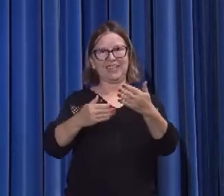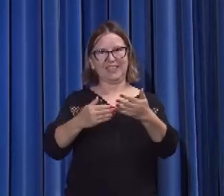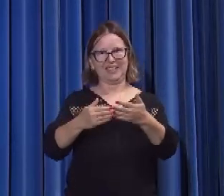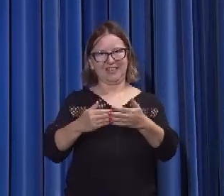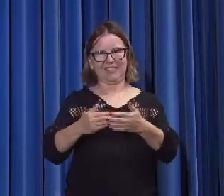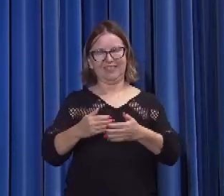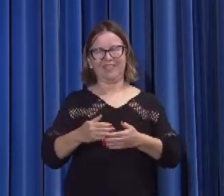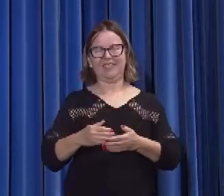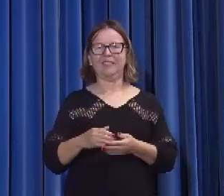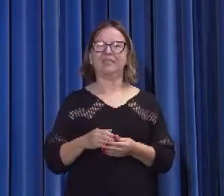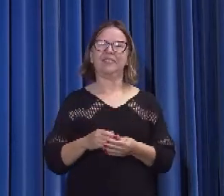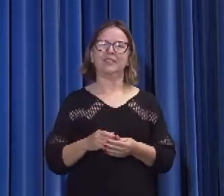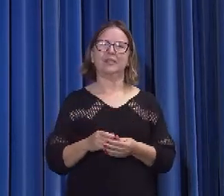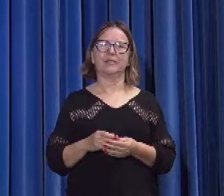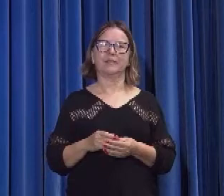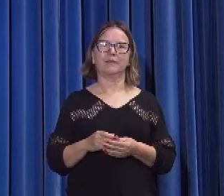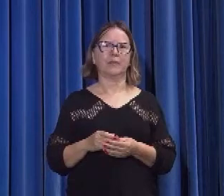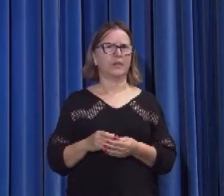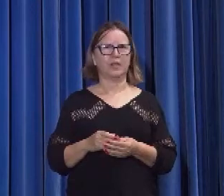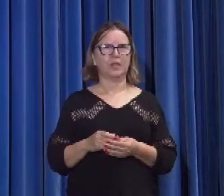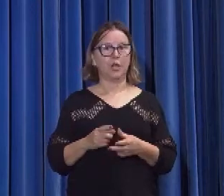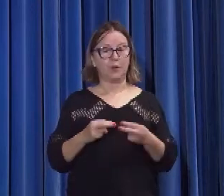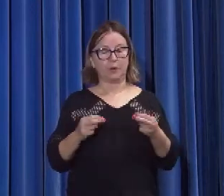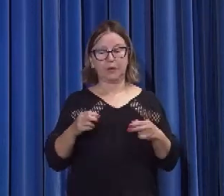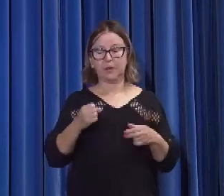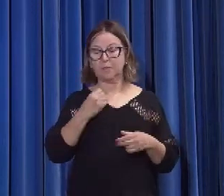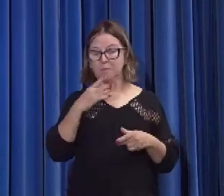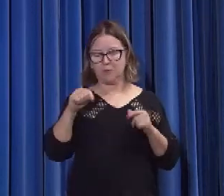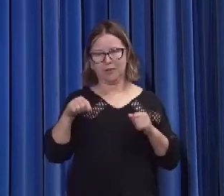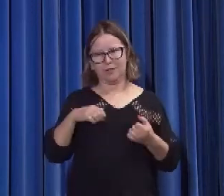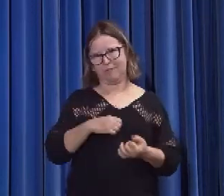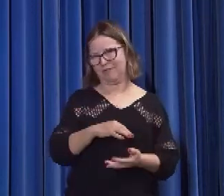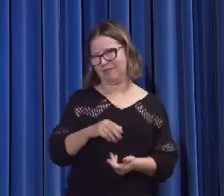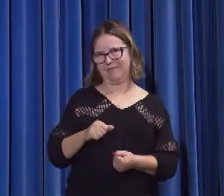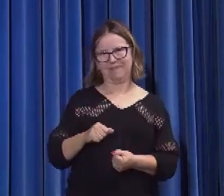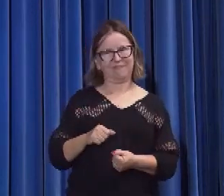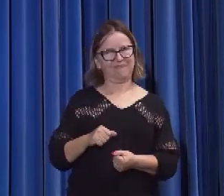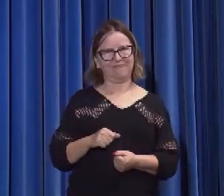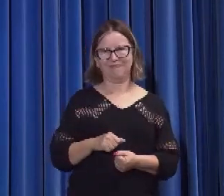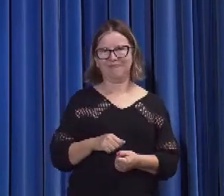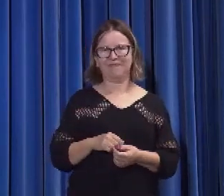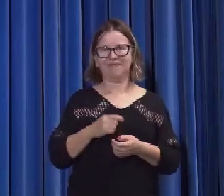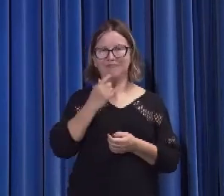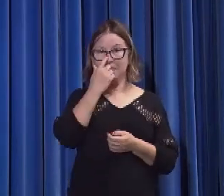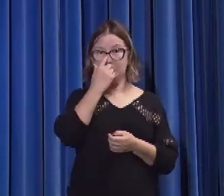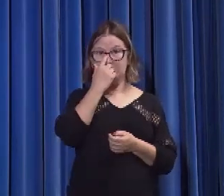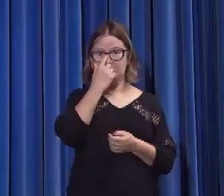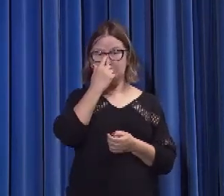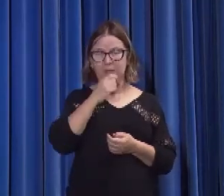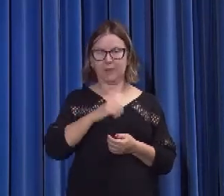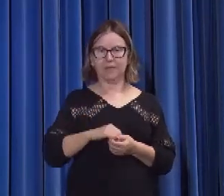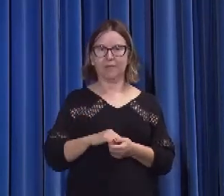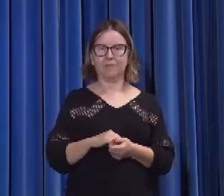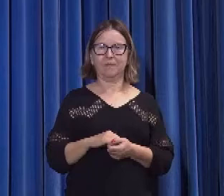Não são as coisas boas do mundo. Sinto muito em dizer isso para vocês. Não são.